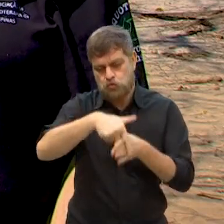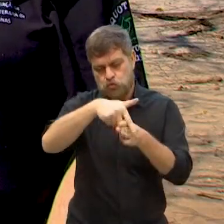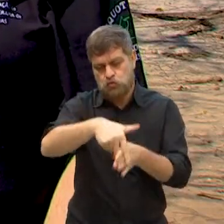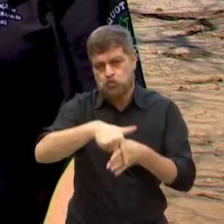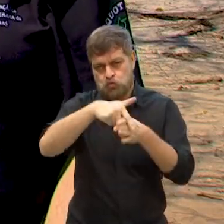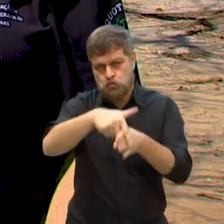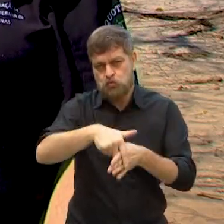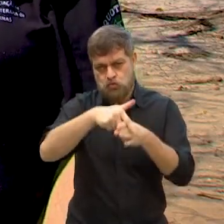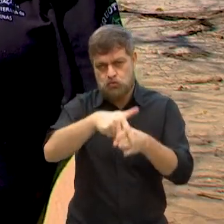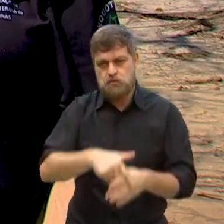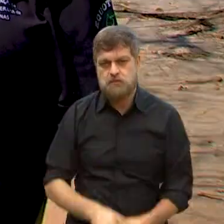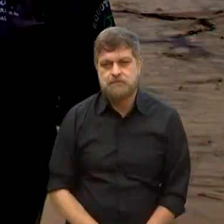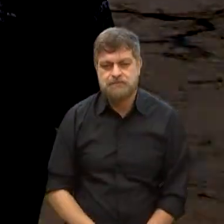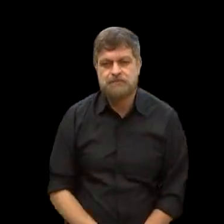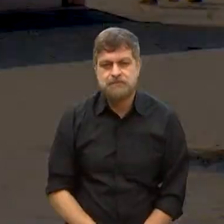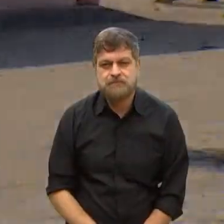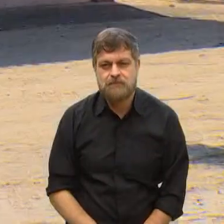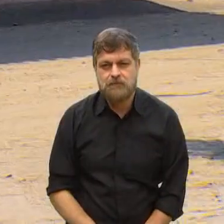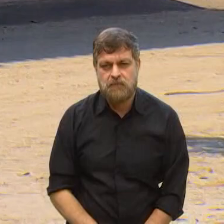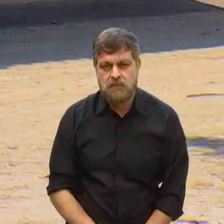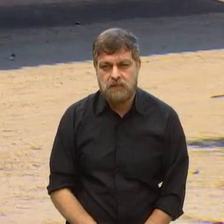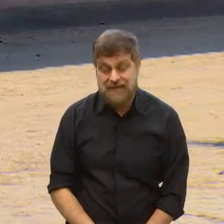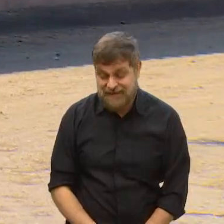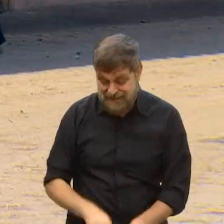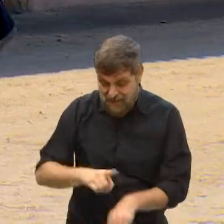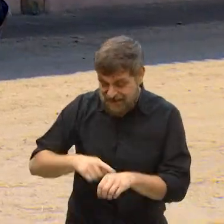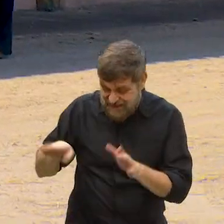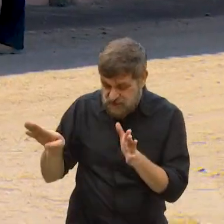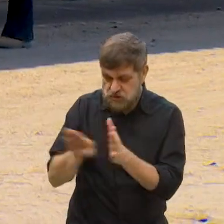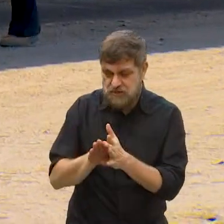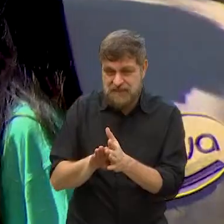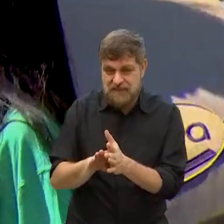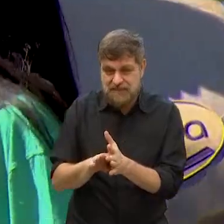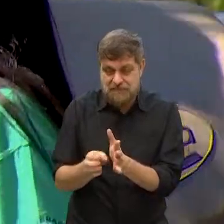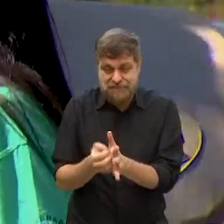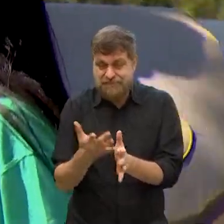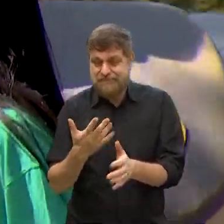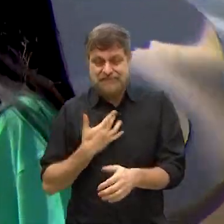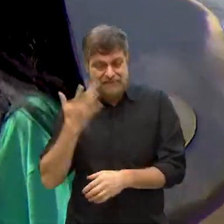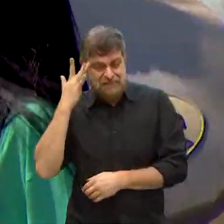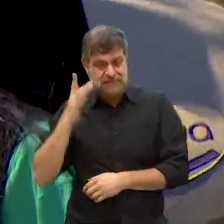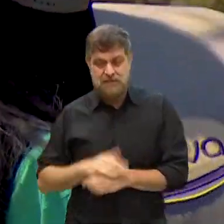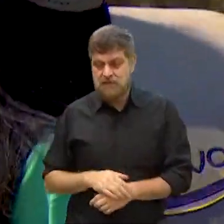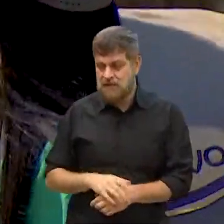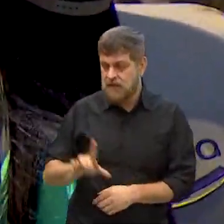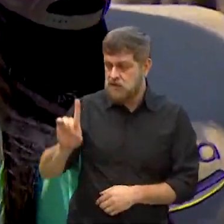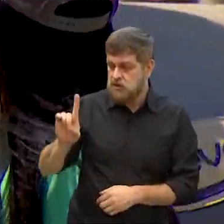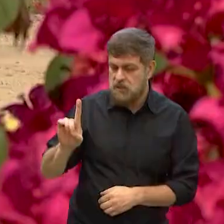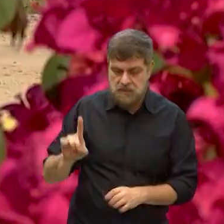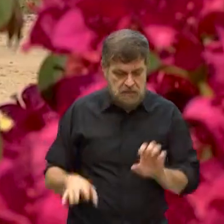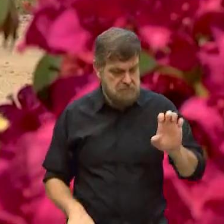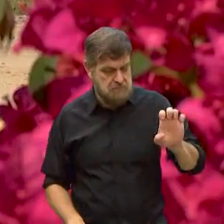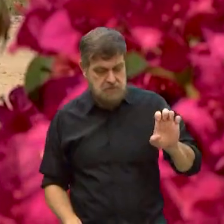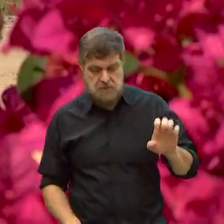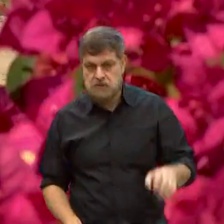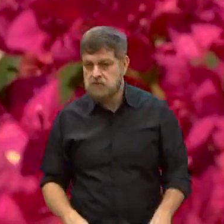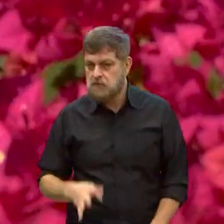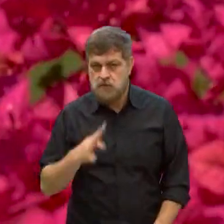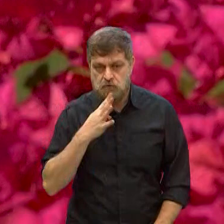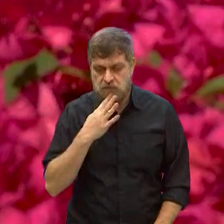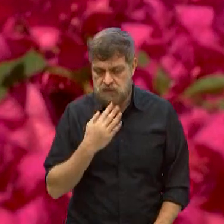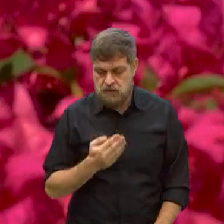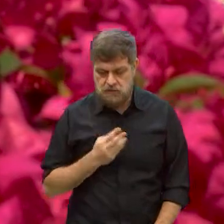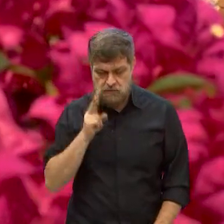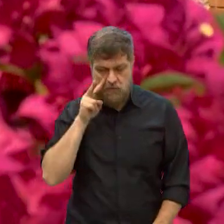de cavalgada já em aulas de equitação. Quando ela chega, muitas vezes ela não sabe esquerda e direita, ela